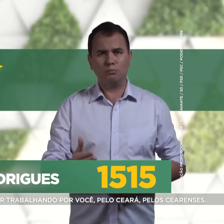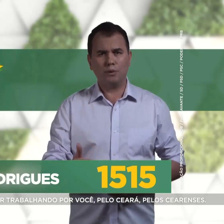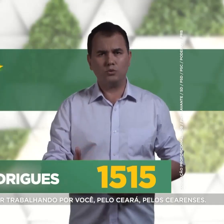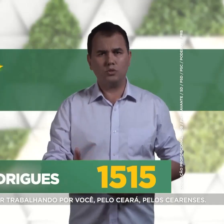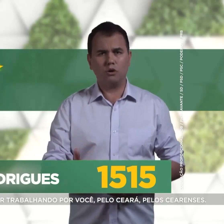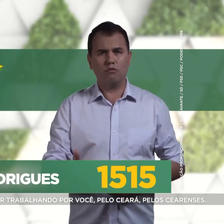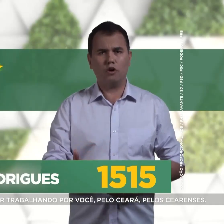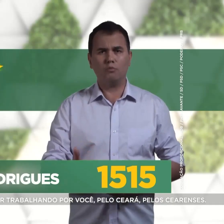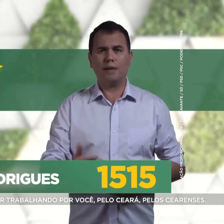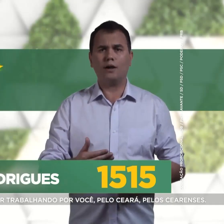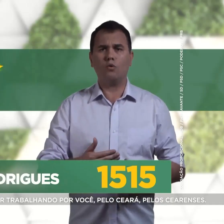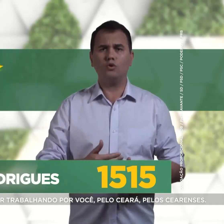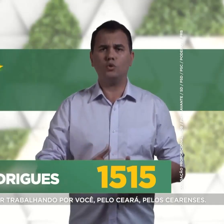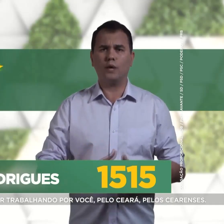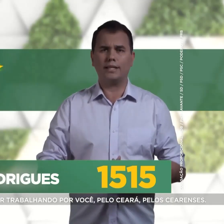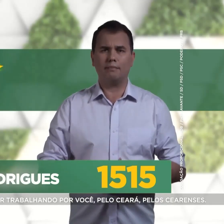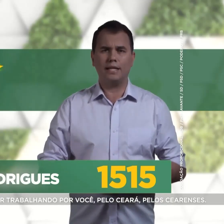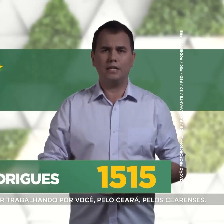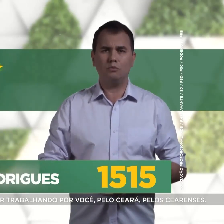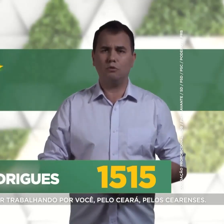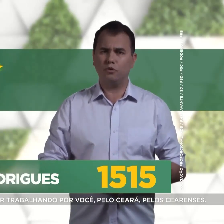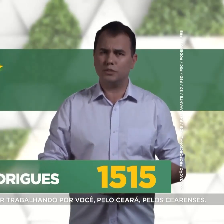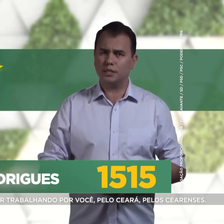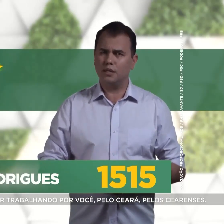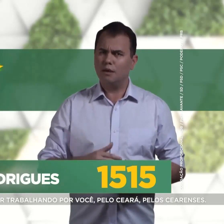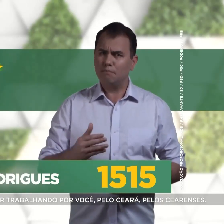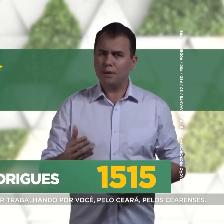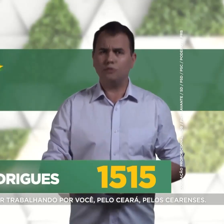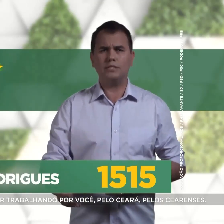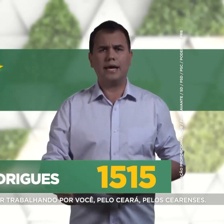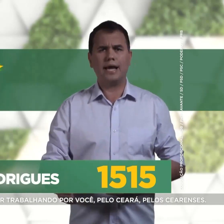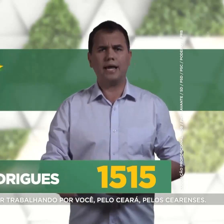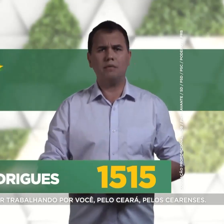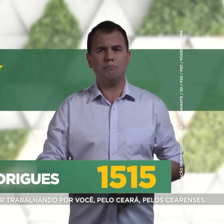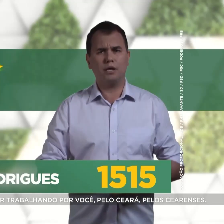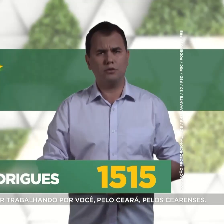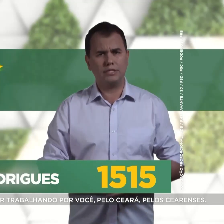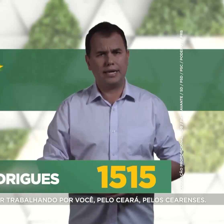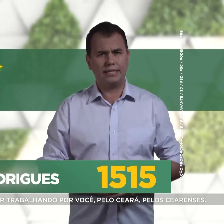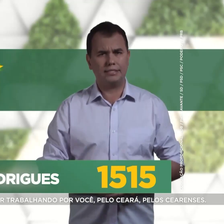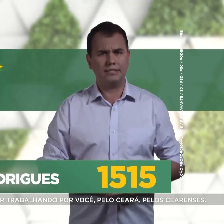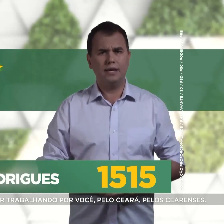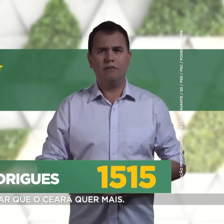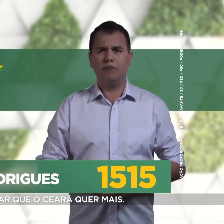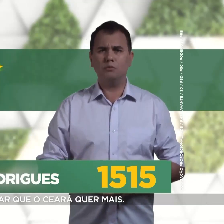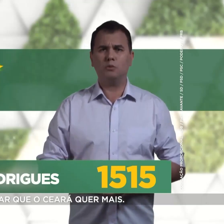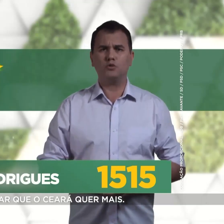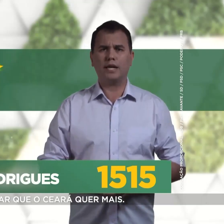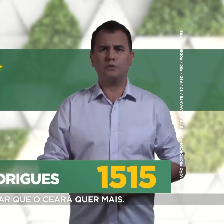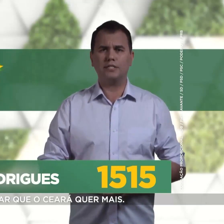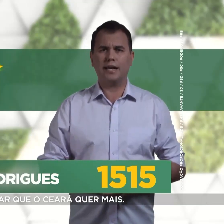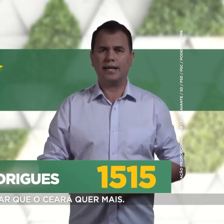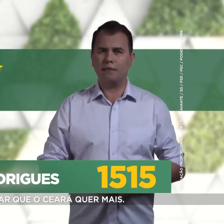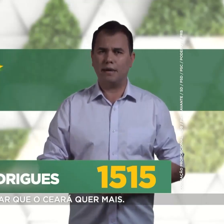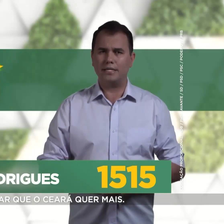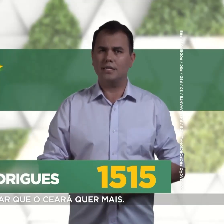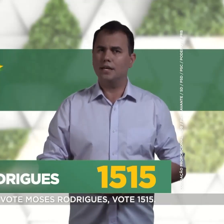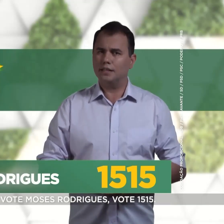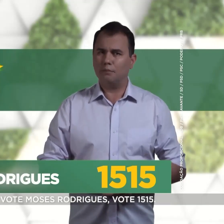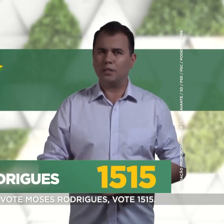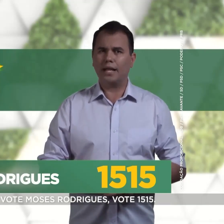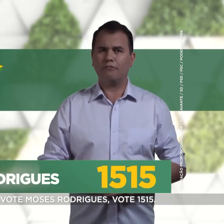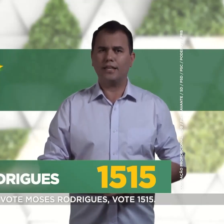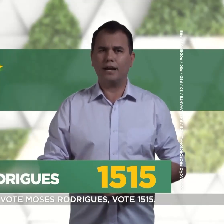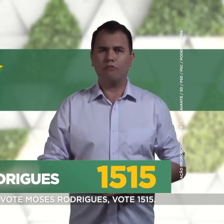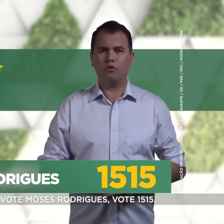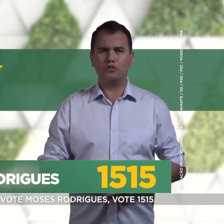emprego. Por isso, peço seu voto para continuar trabalhando por você, pelo Ceará e pelos cearenses. Vamos mostrar que o Ceará quer